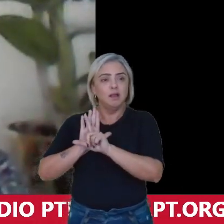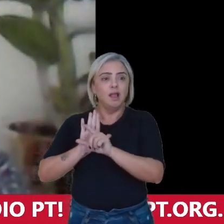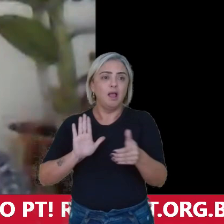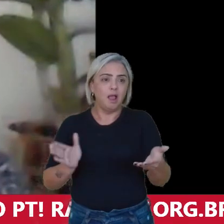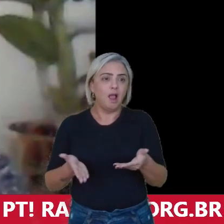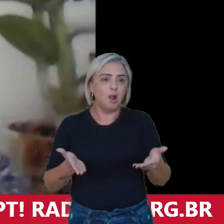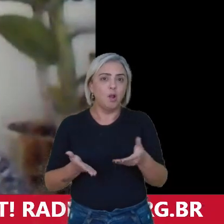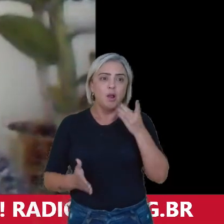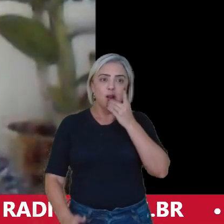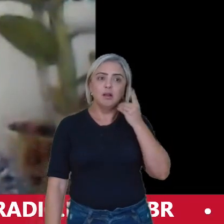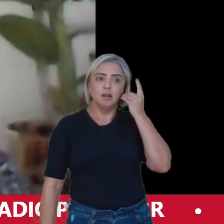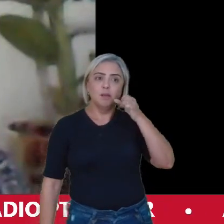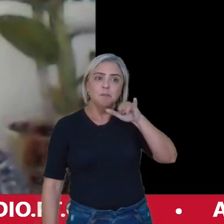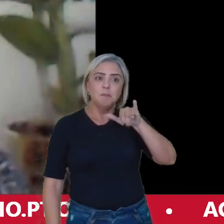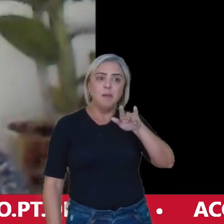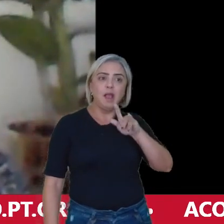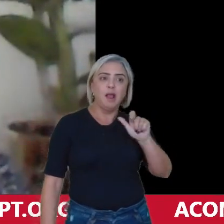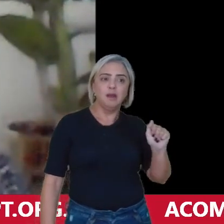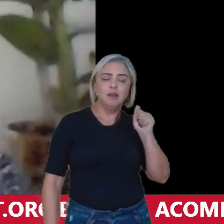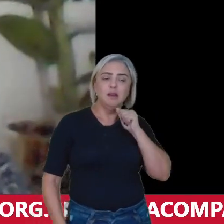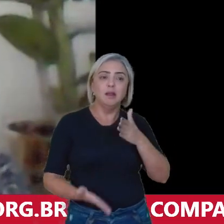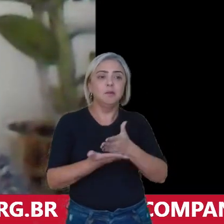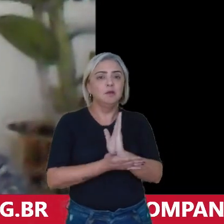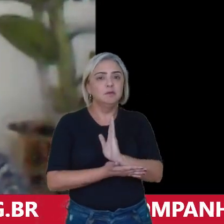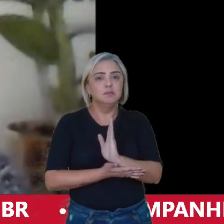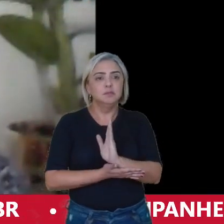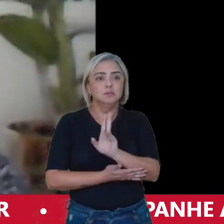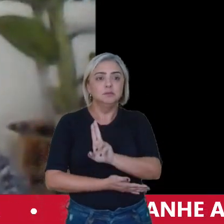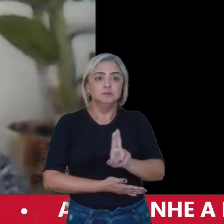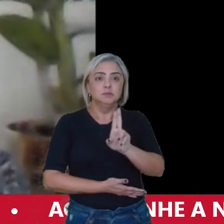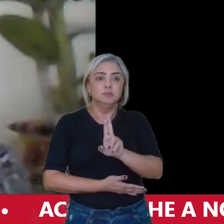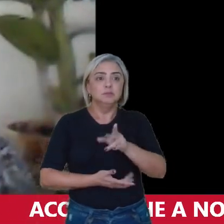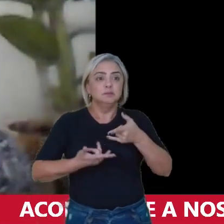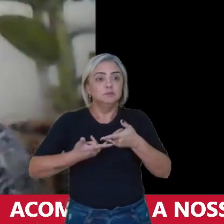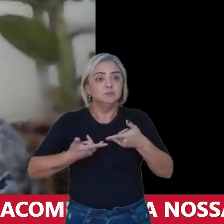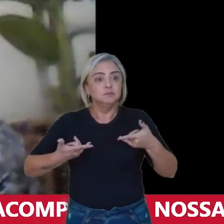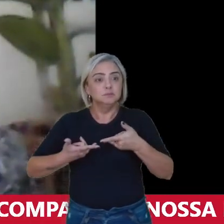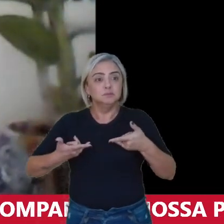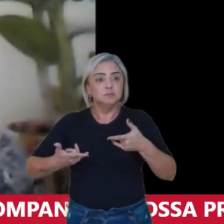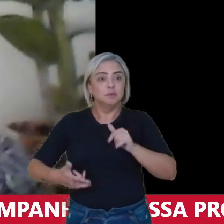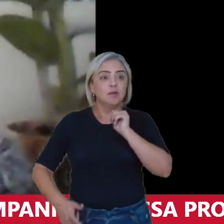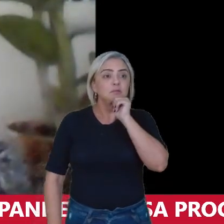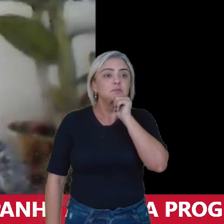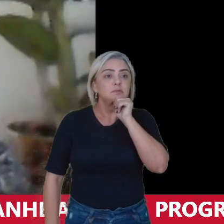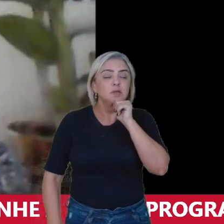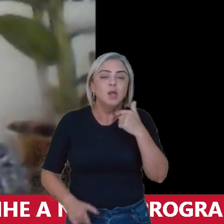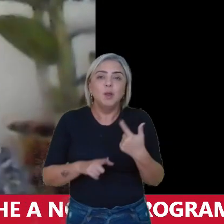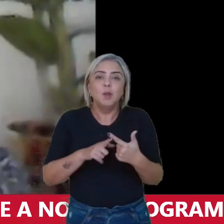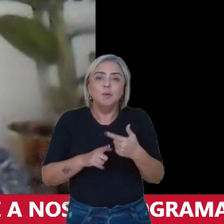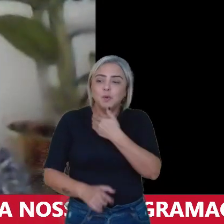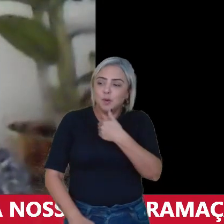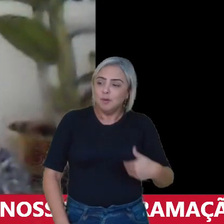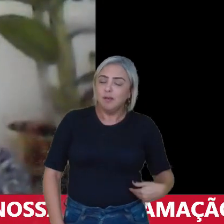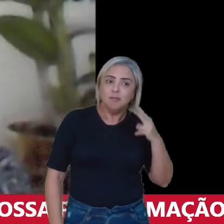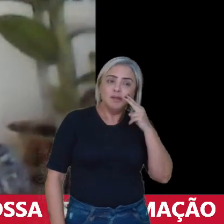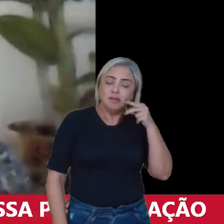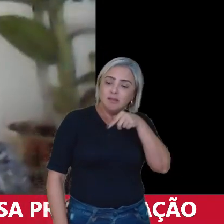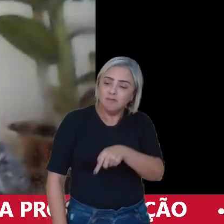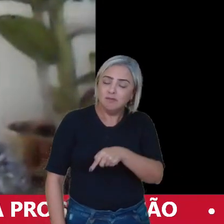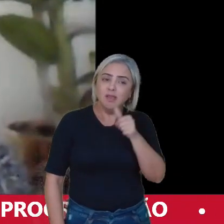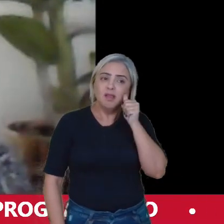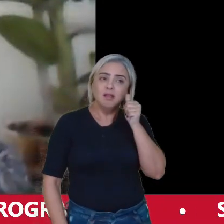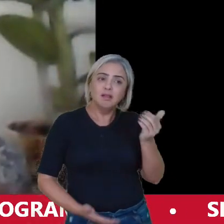recente que a nossa deputada Marília Reis aprovou sobre o uso dos absolventes. Porque o Estado precisa olhar para essa jovem